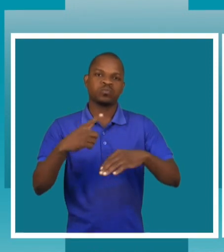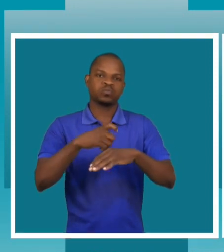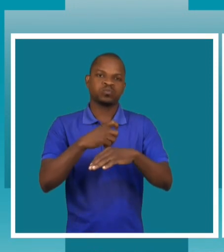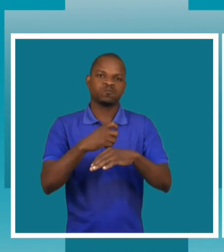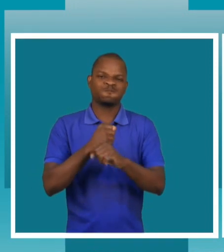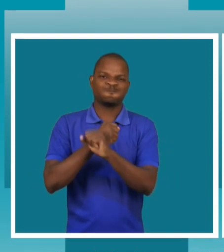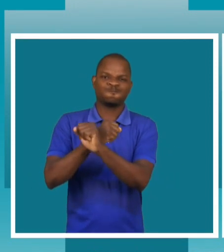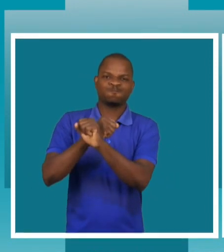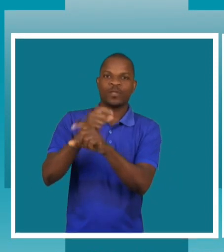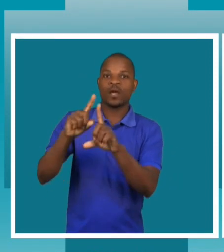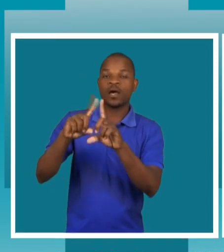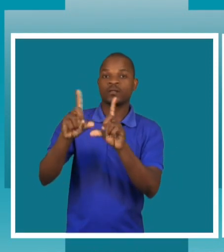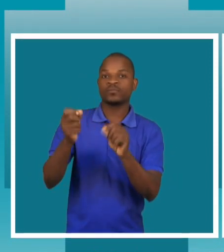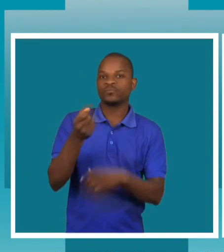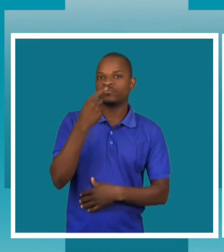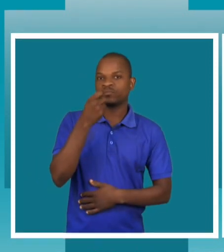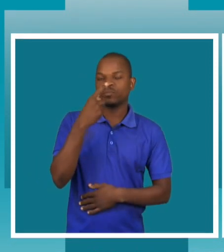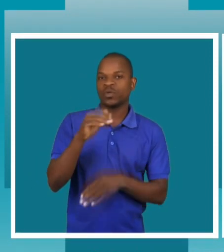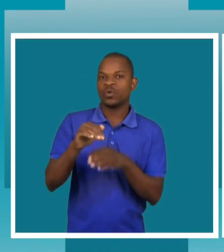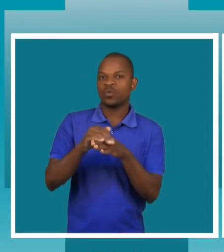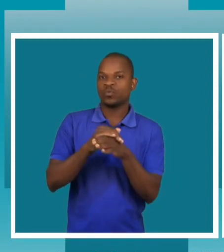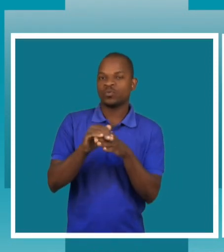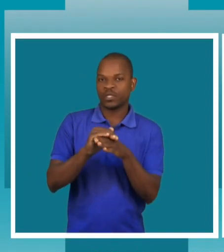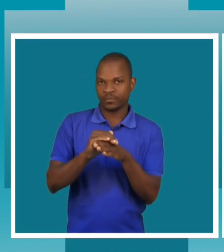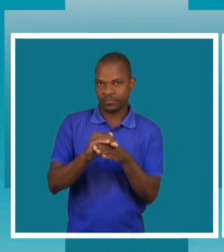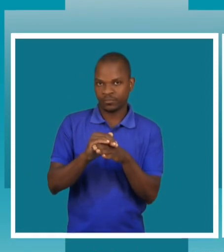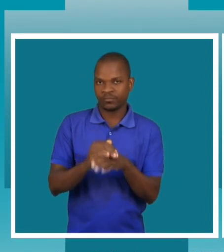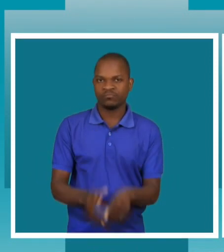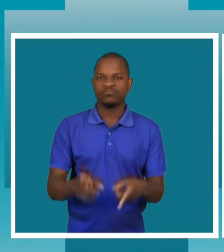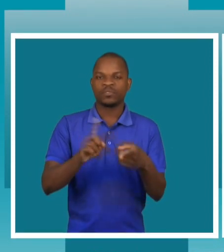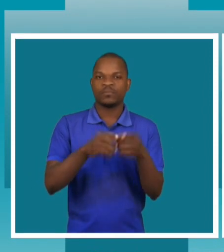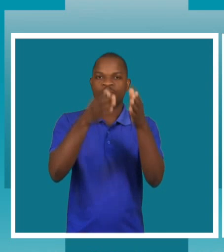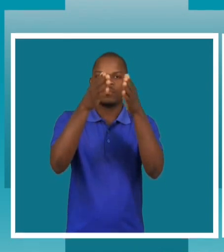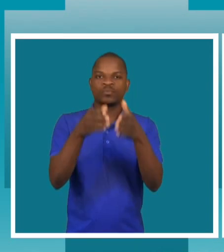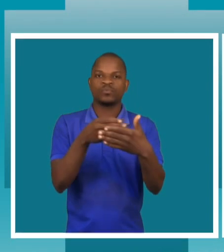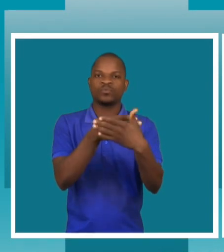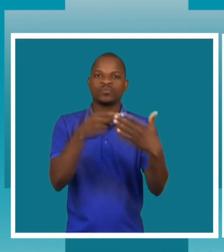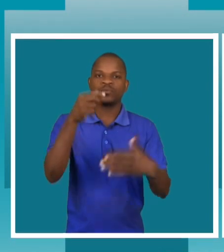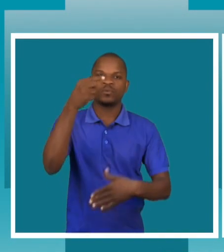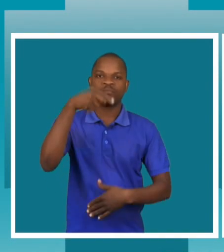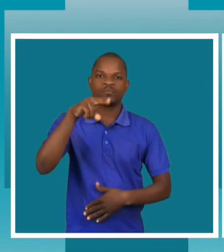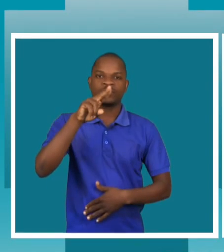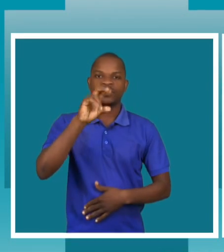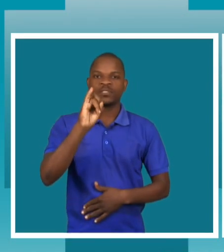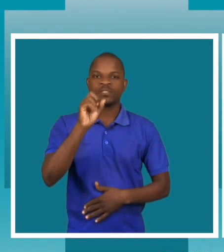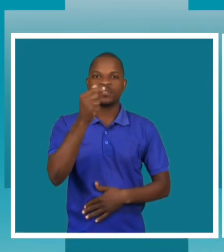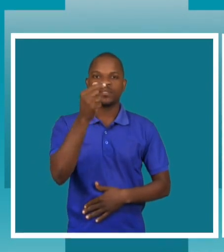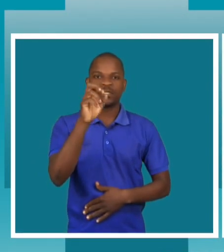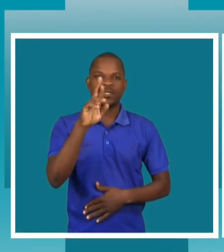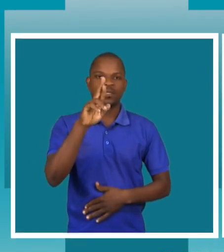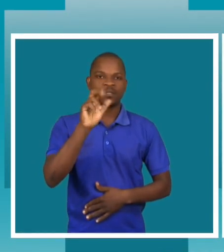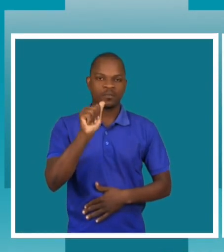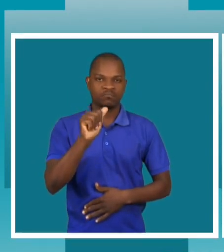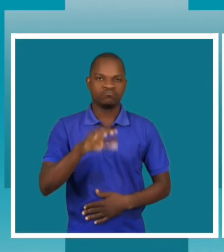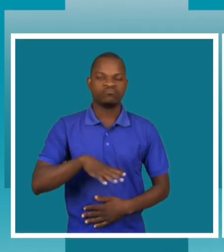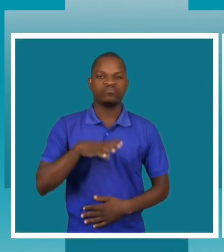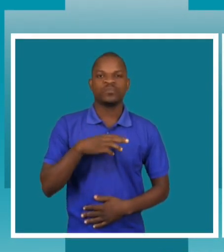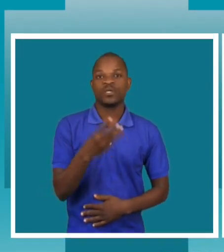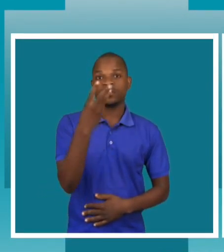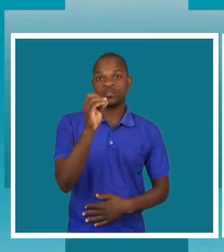resistir aos efeitos da medicação utilizada para tratá-los. Quitéria tem 30 anos de idade. Foi